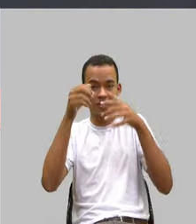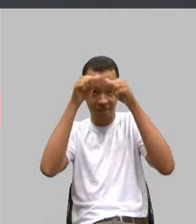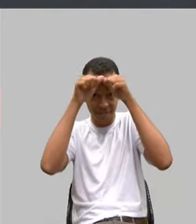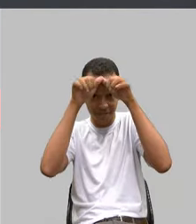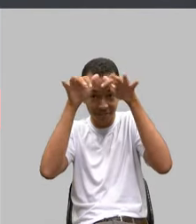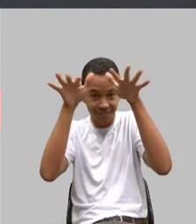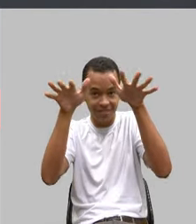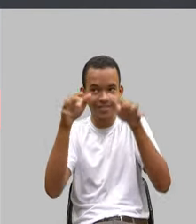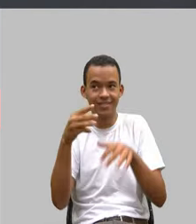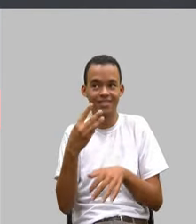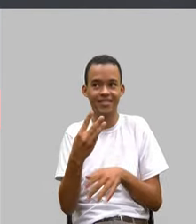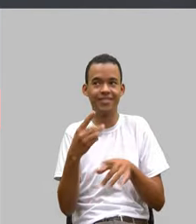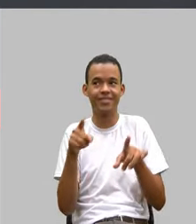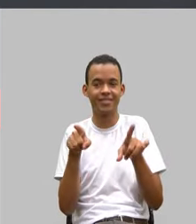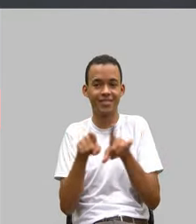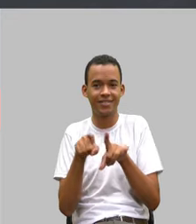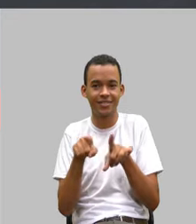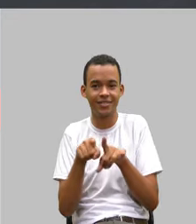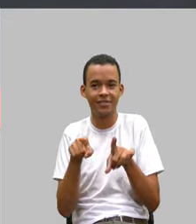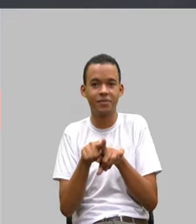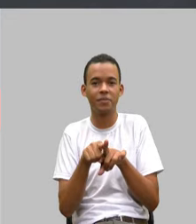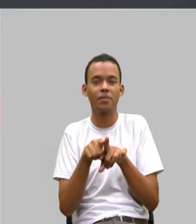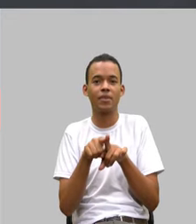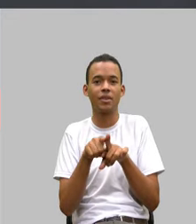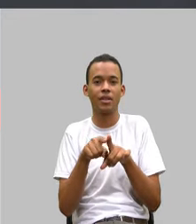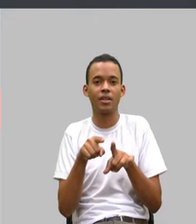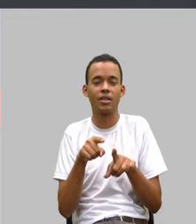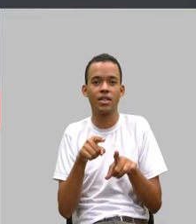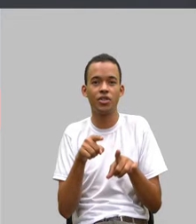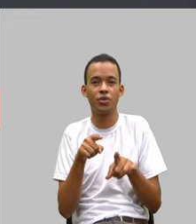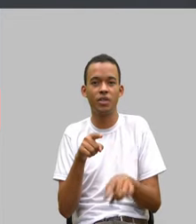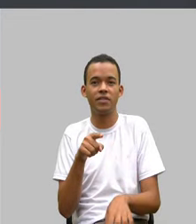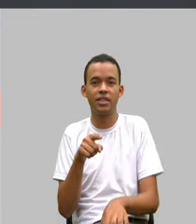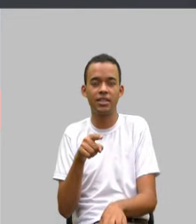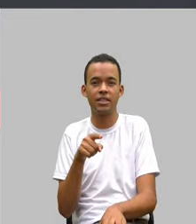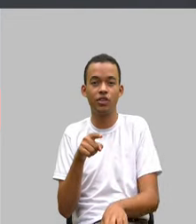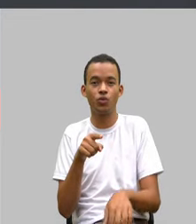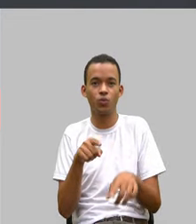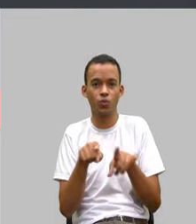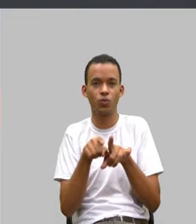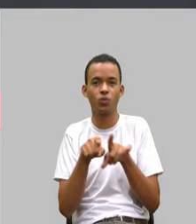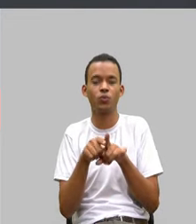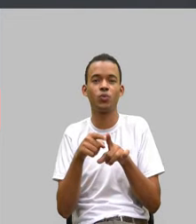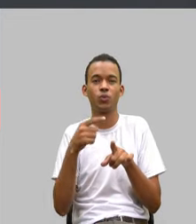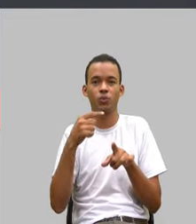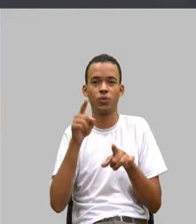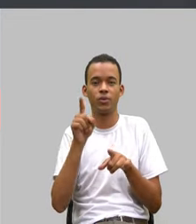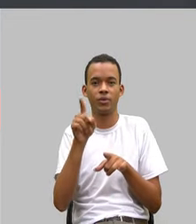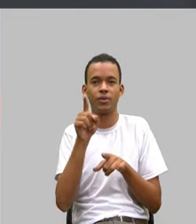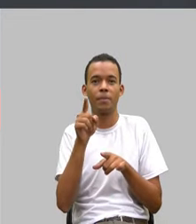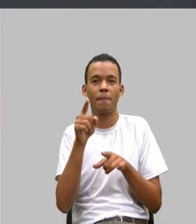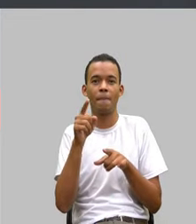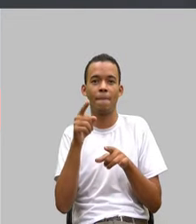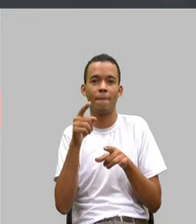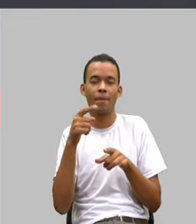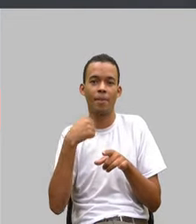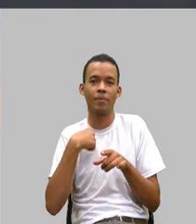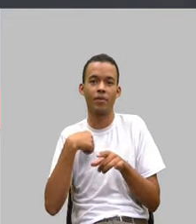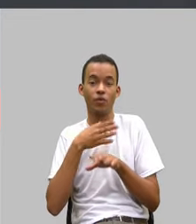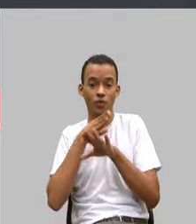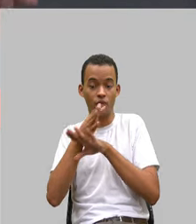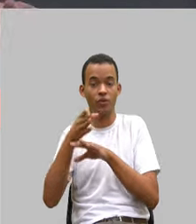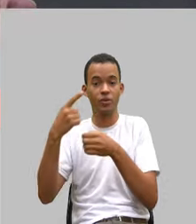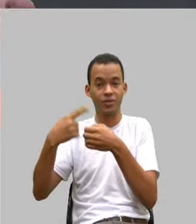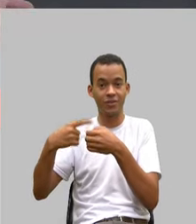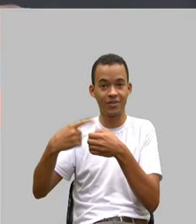tantas fotos e tudo e aí me levaram para Frutal porque o delegado tava lá então eu fui para Frutal quando eu cheguei cheguei